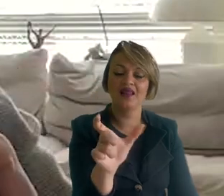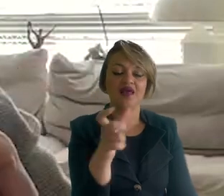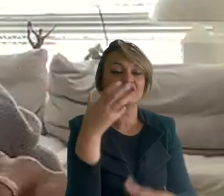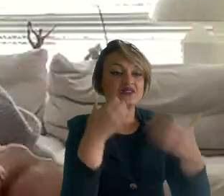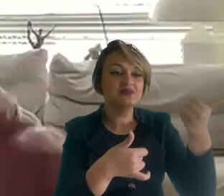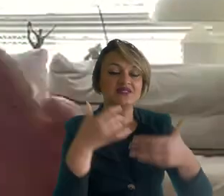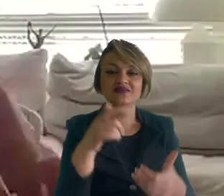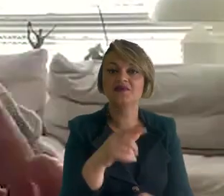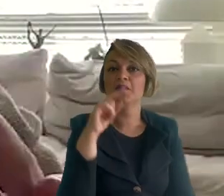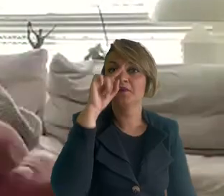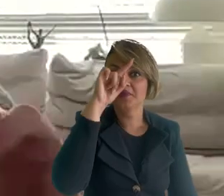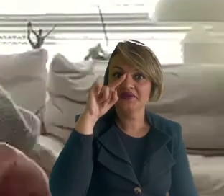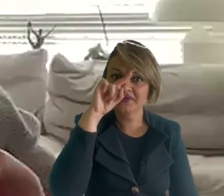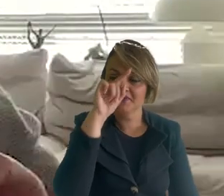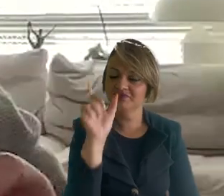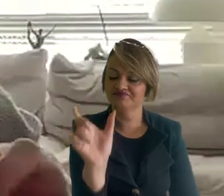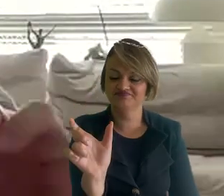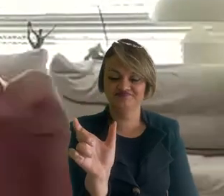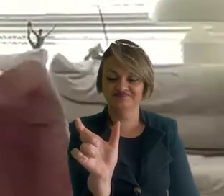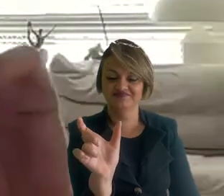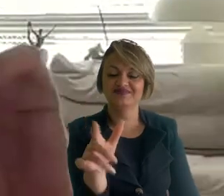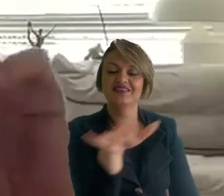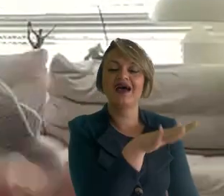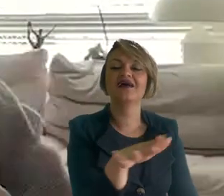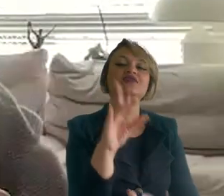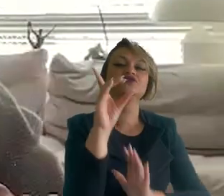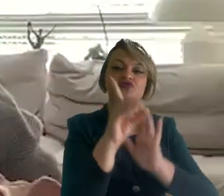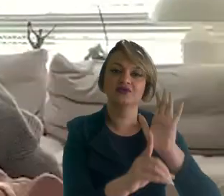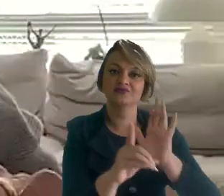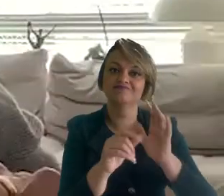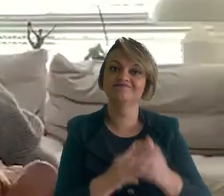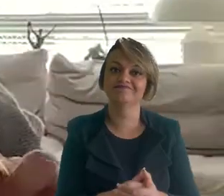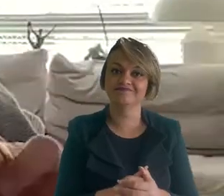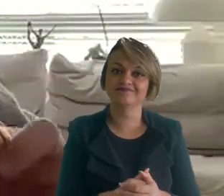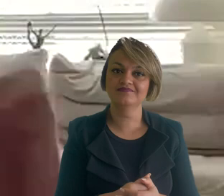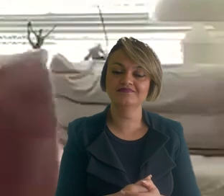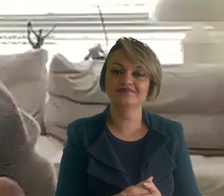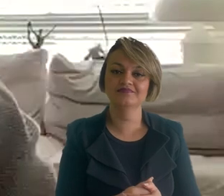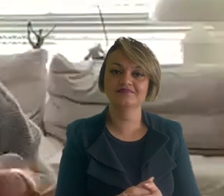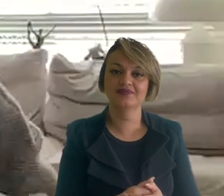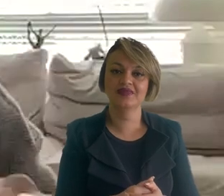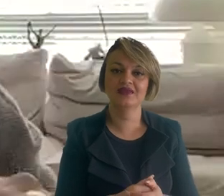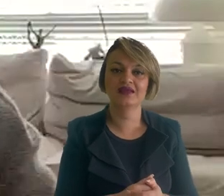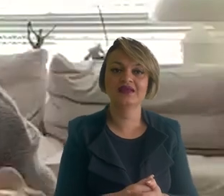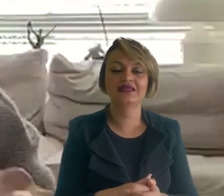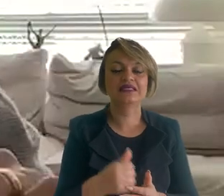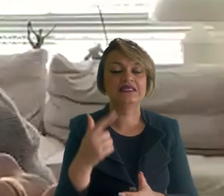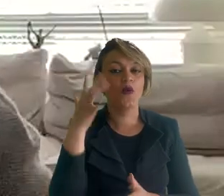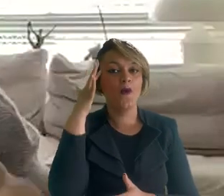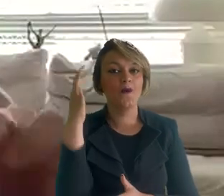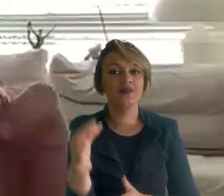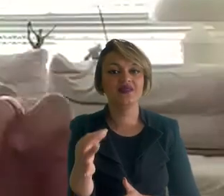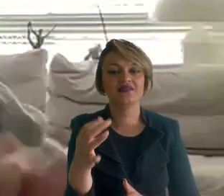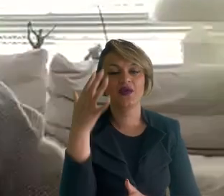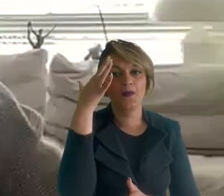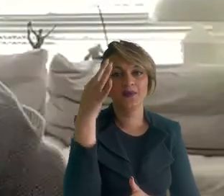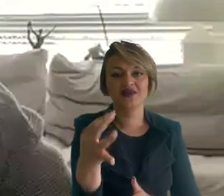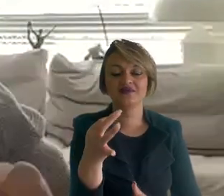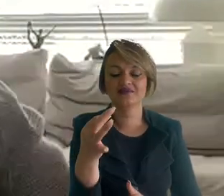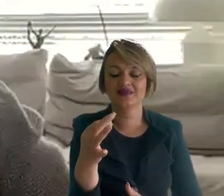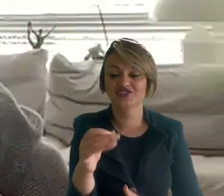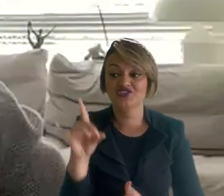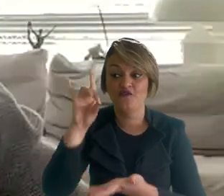perigo são perigos no direito e a palavra do convencimento de que